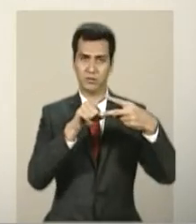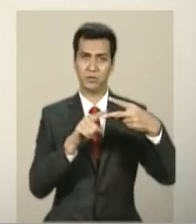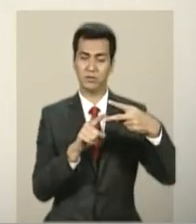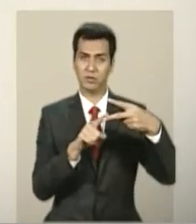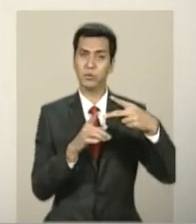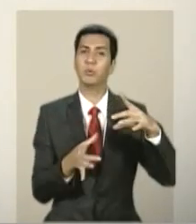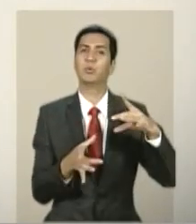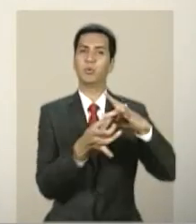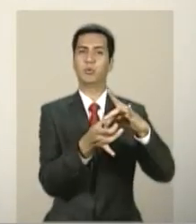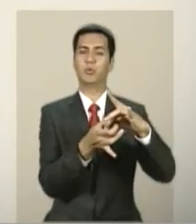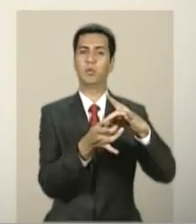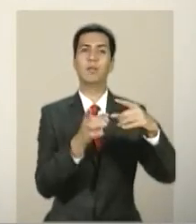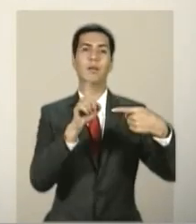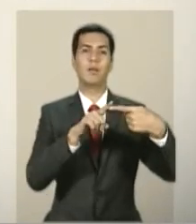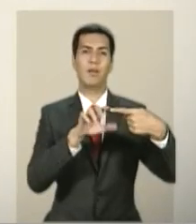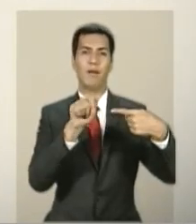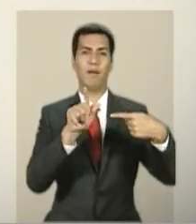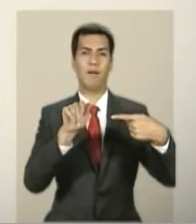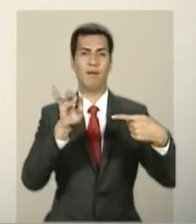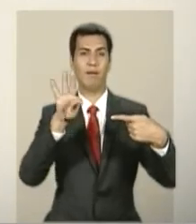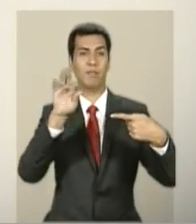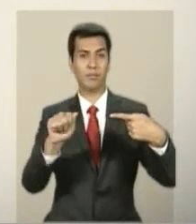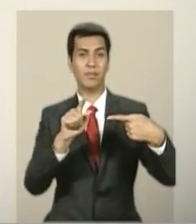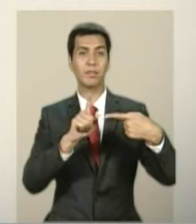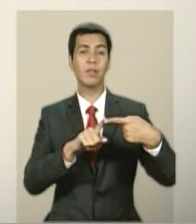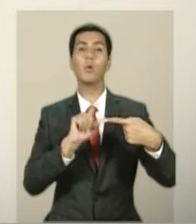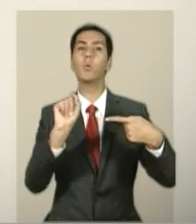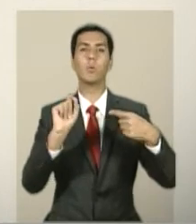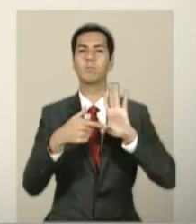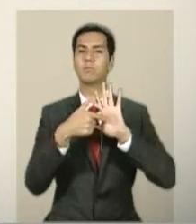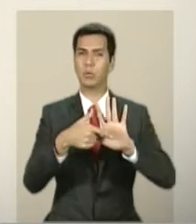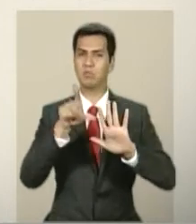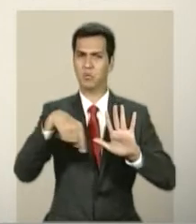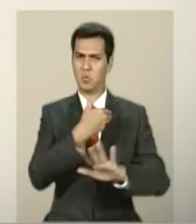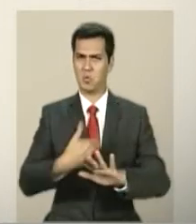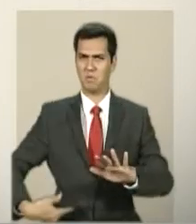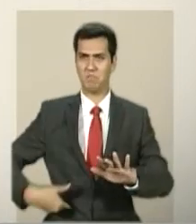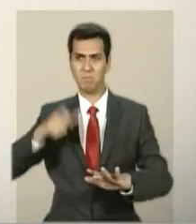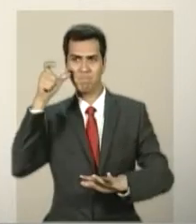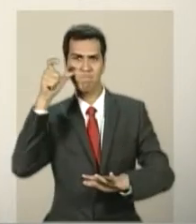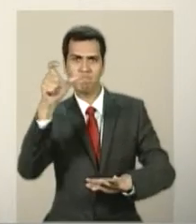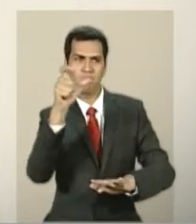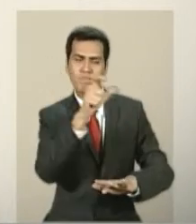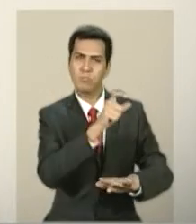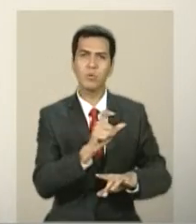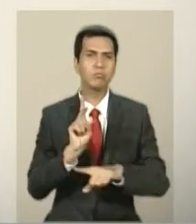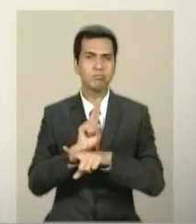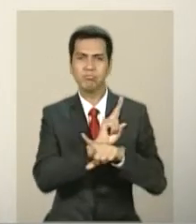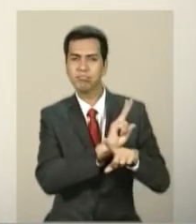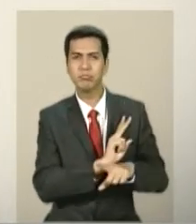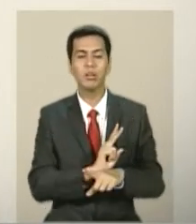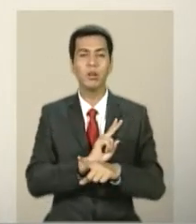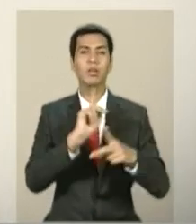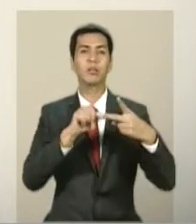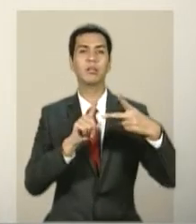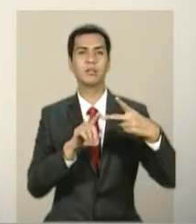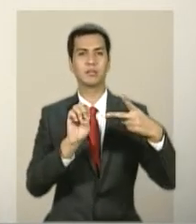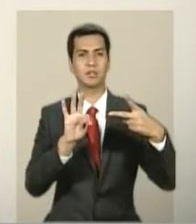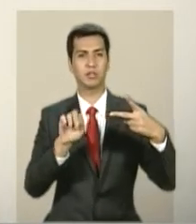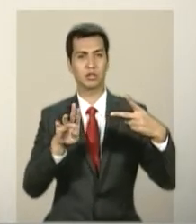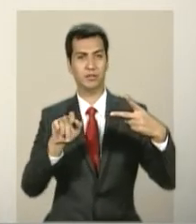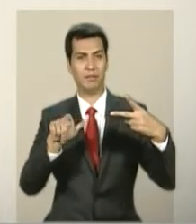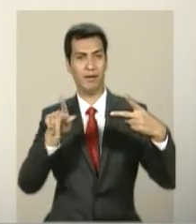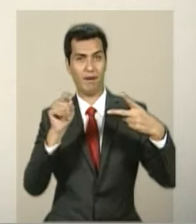operação Ágata mostra a força de um estado atento a operação sentinela faz o trabalho cotidiano